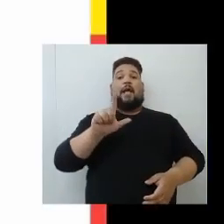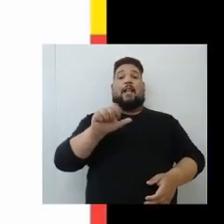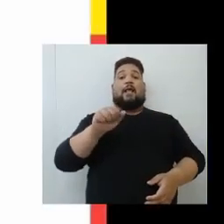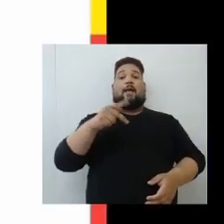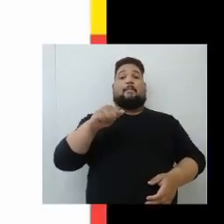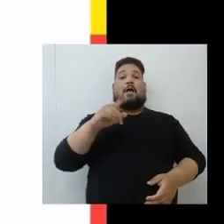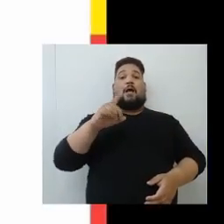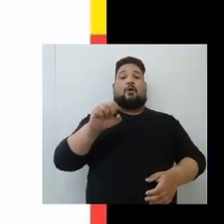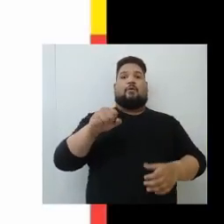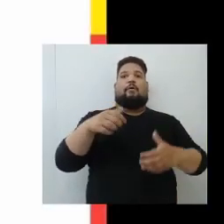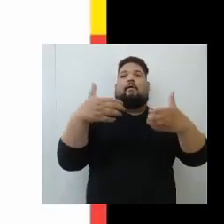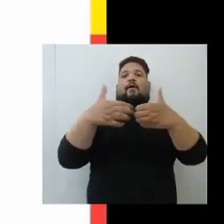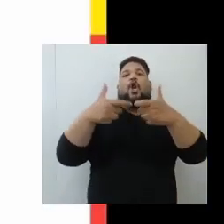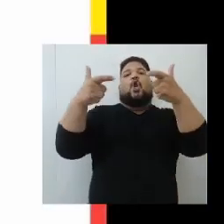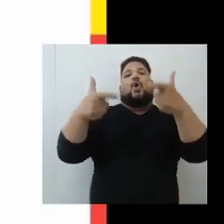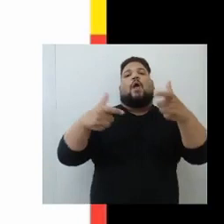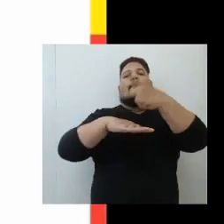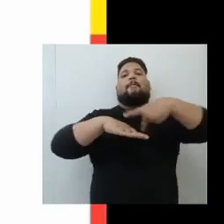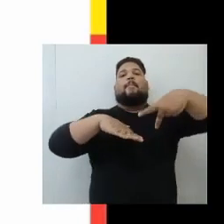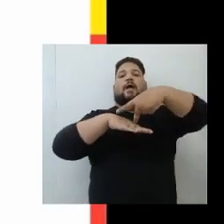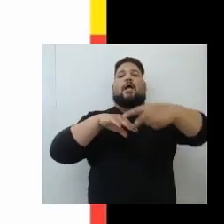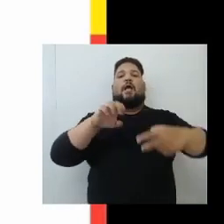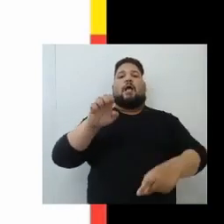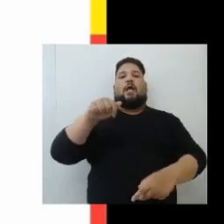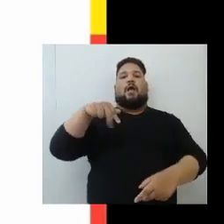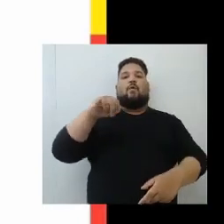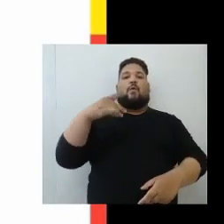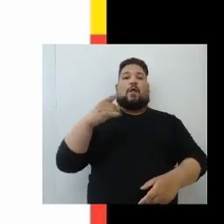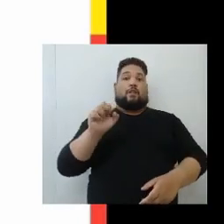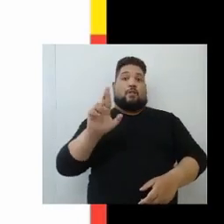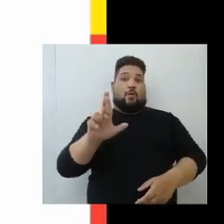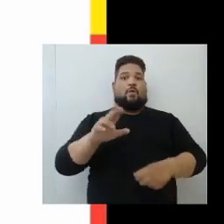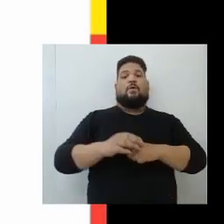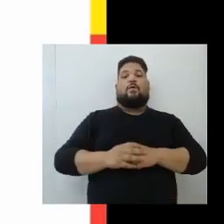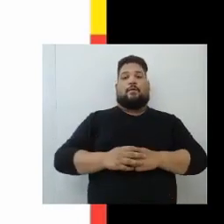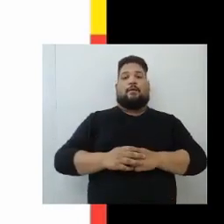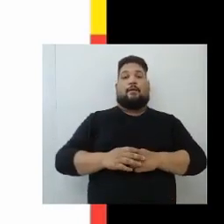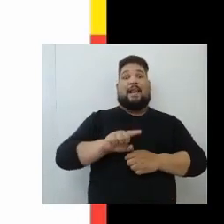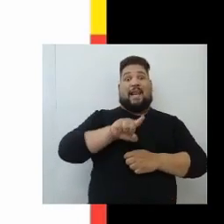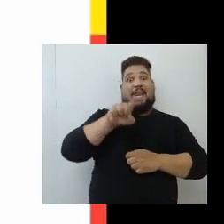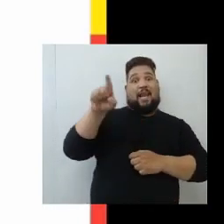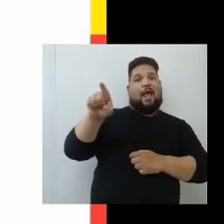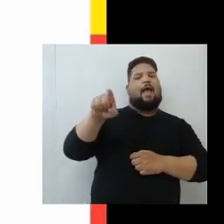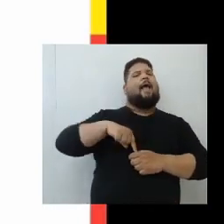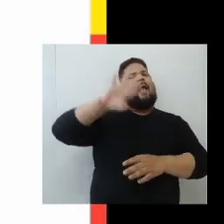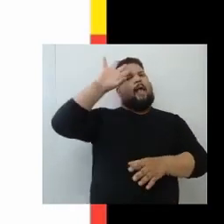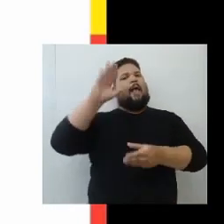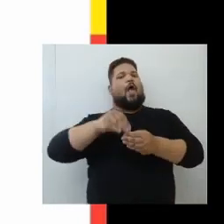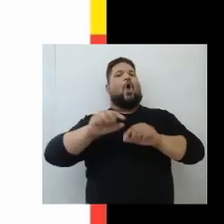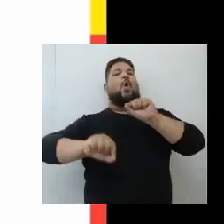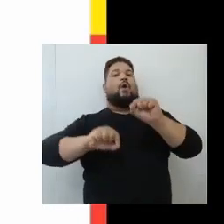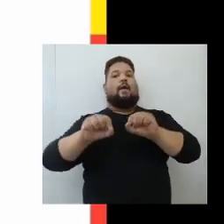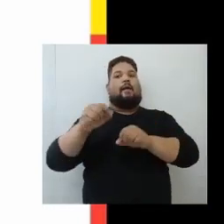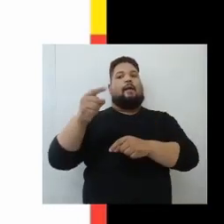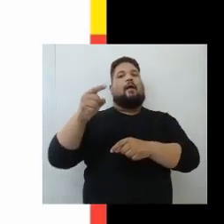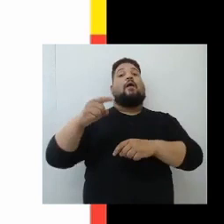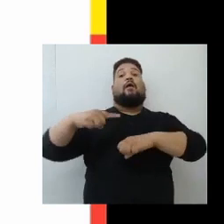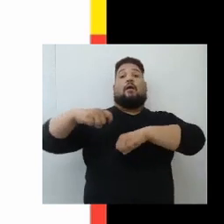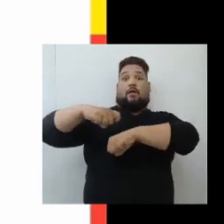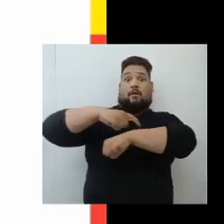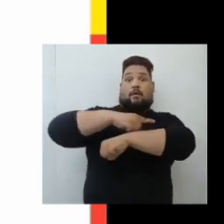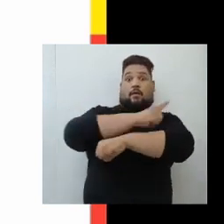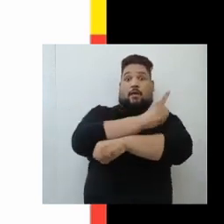Equador. Darwin chegou à conclusão de que a evolução seria a melhor forma de explicar